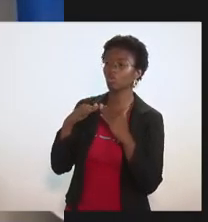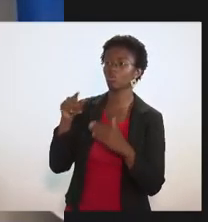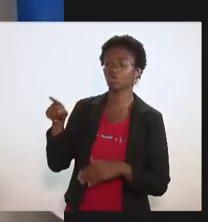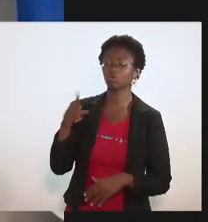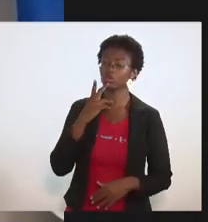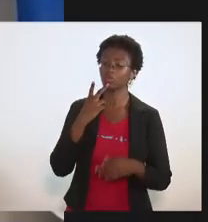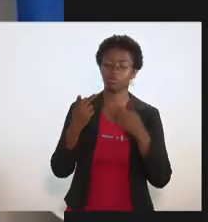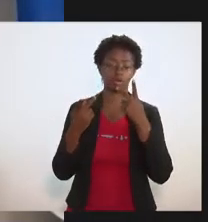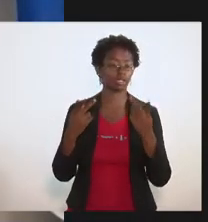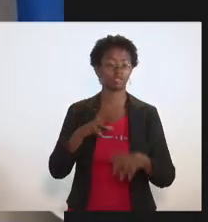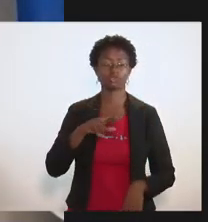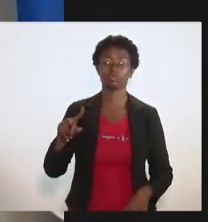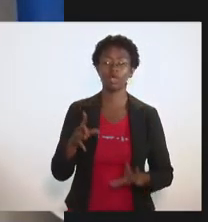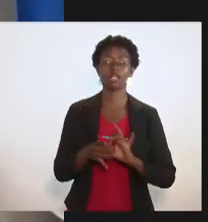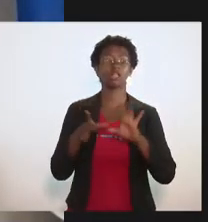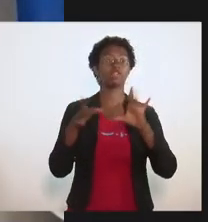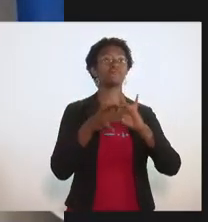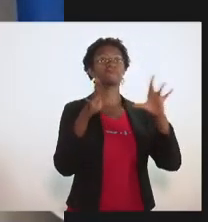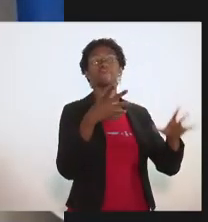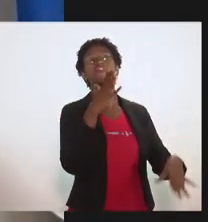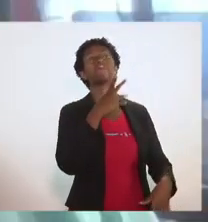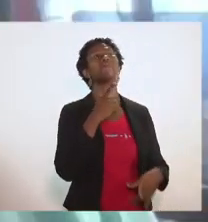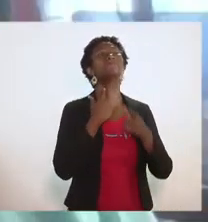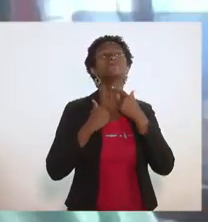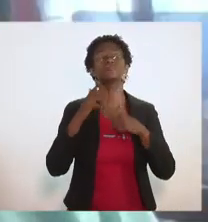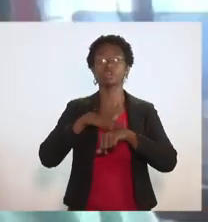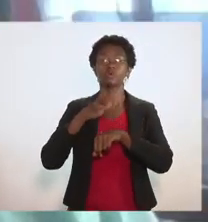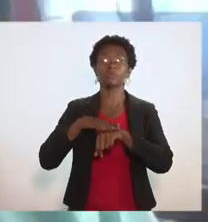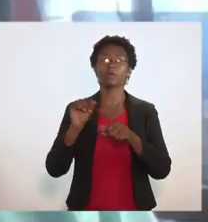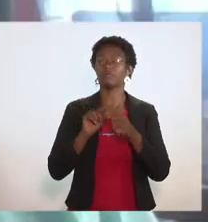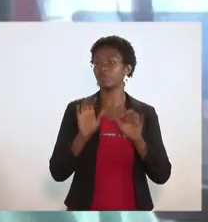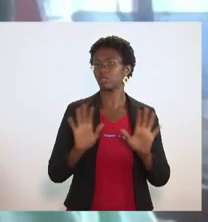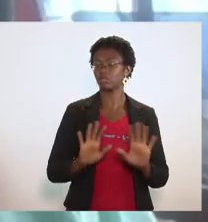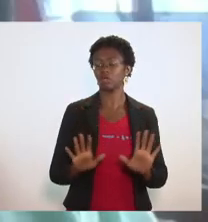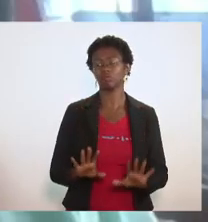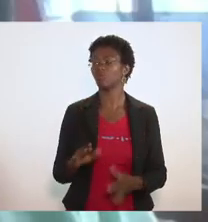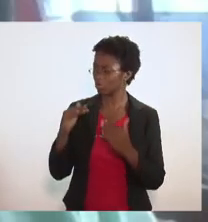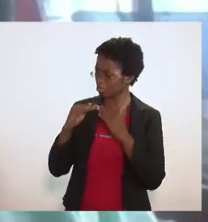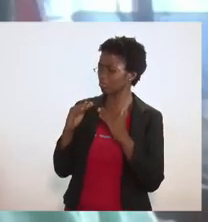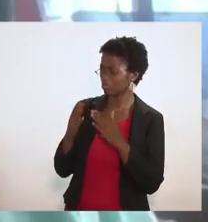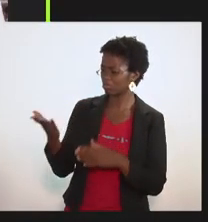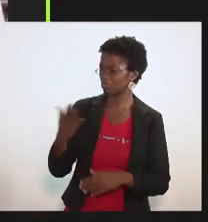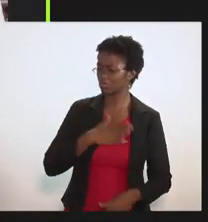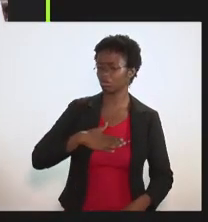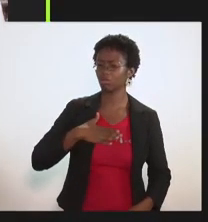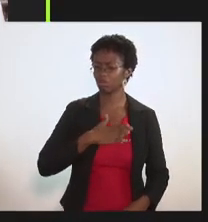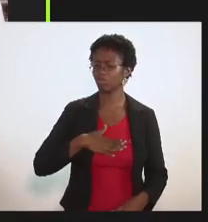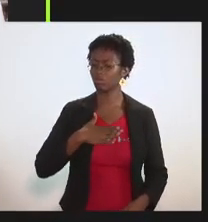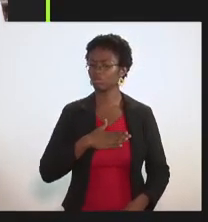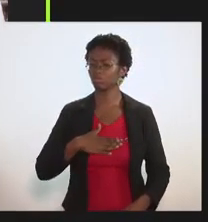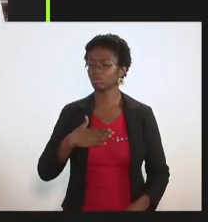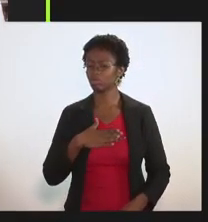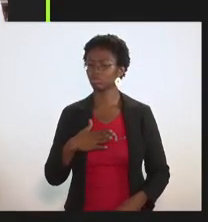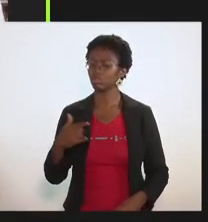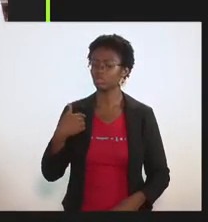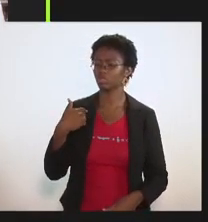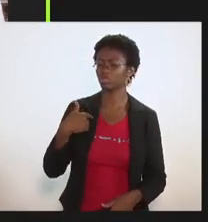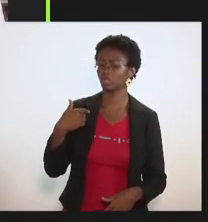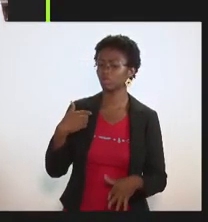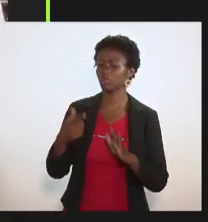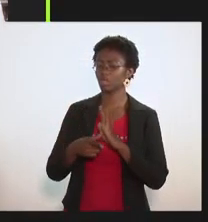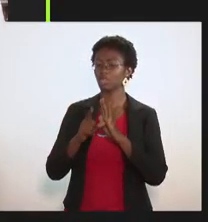ou não. Deputado Rodrigo Amorim, por favor. Estou numa fase paz e amor. Então, achei oportuno, de fato,